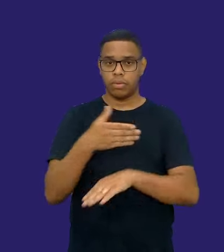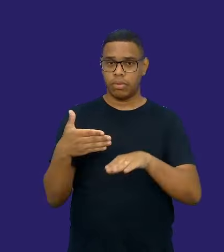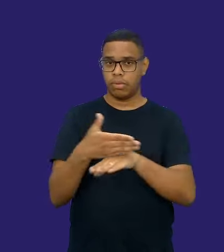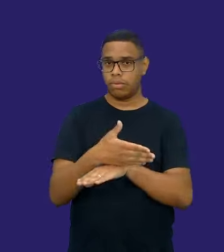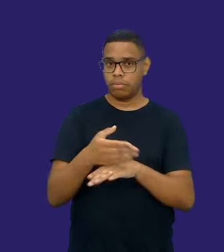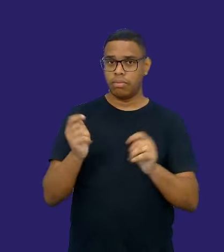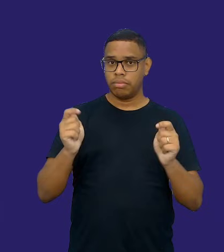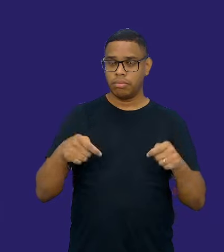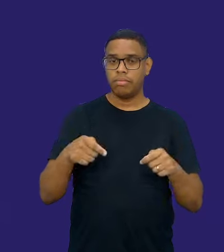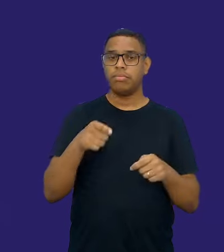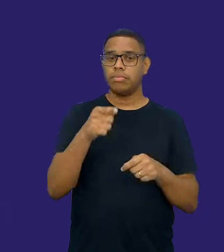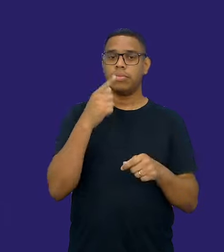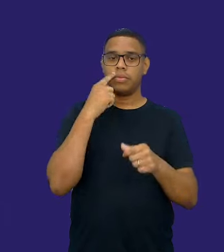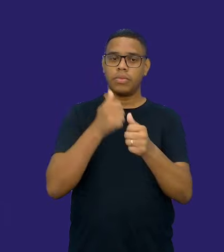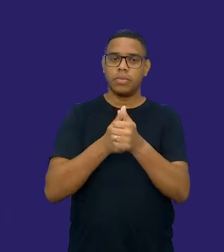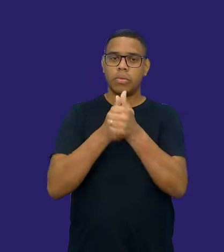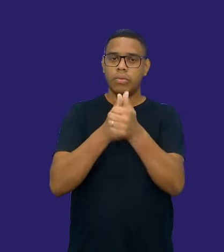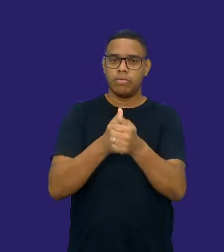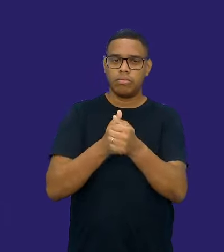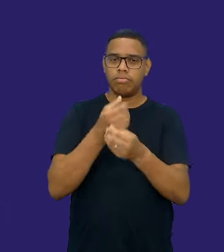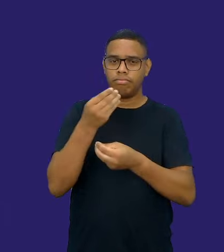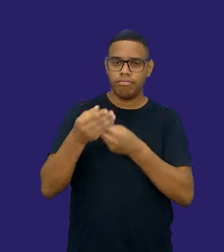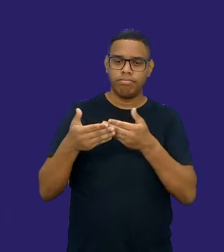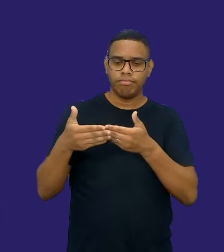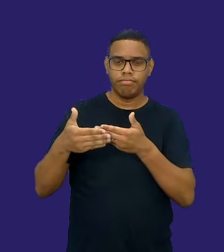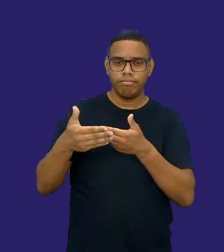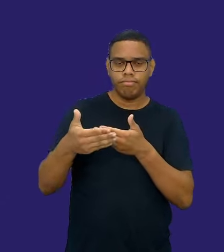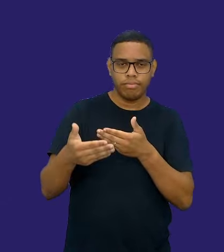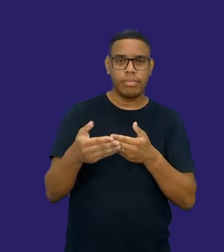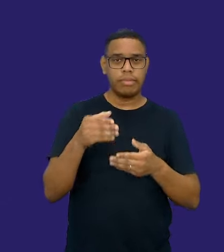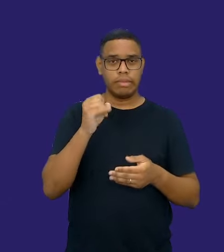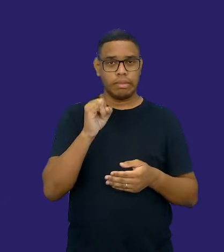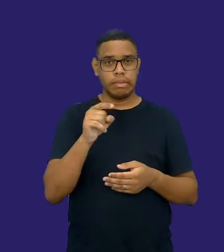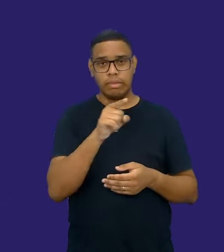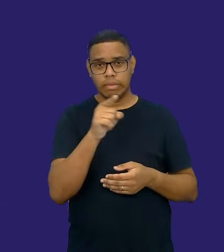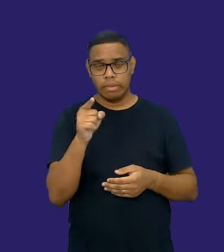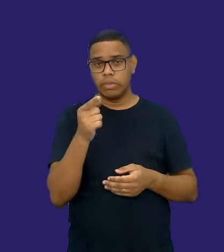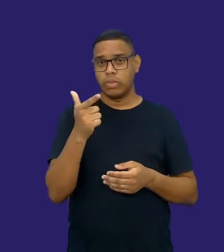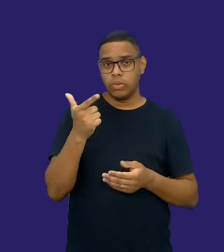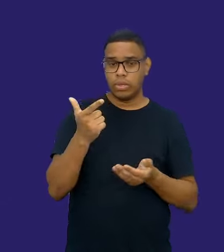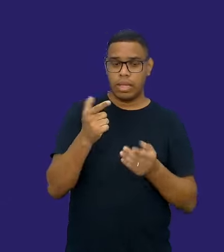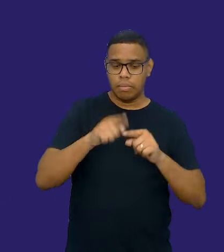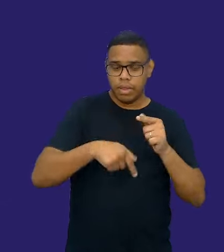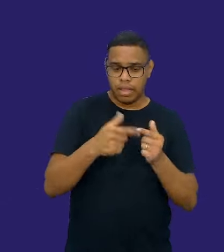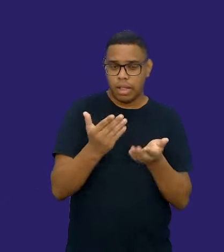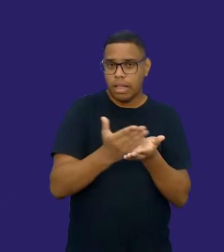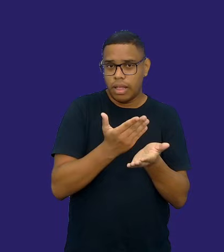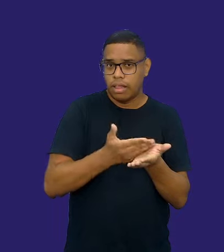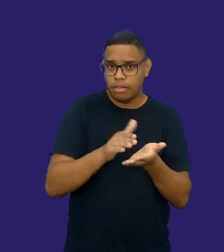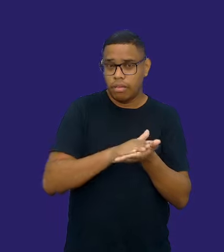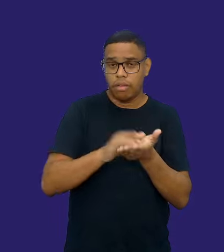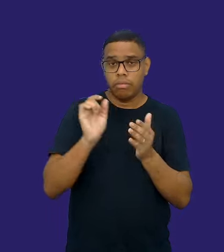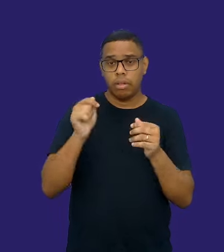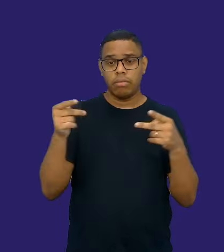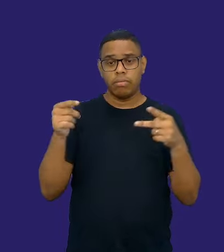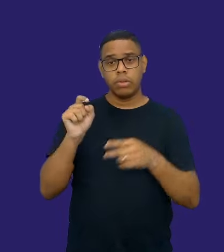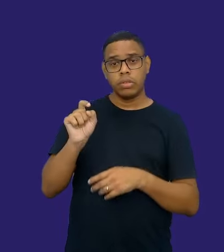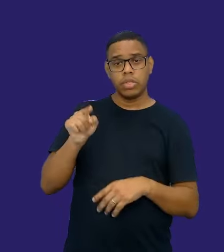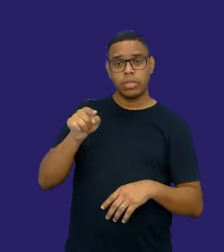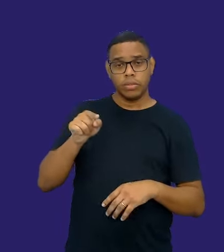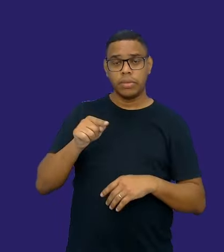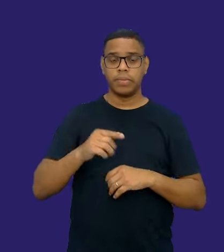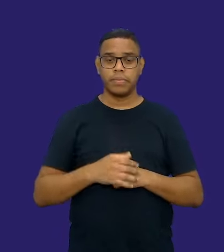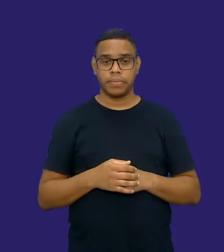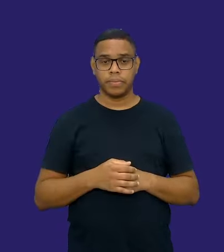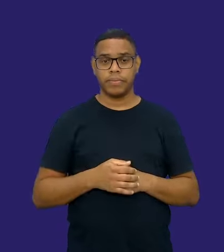e poderão acompanhar, caso, né, alguém esteja aí sem o material. A